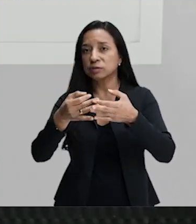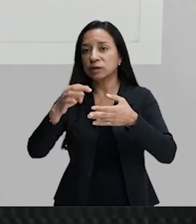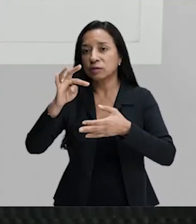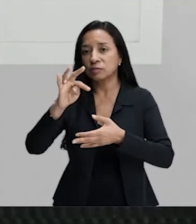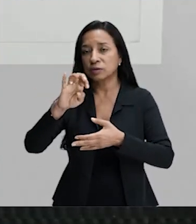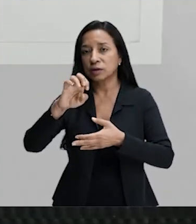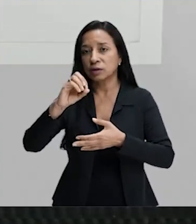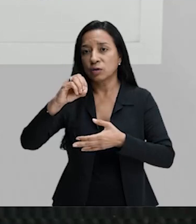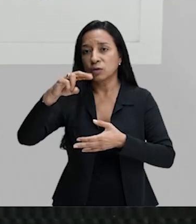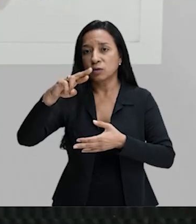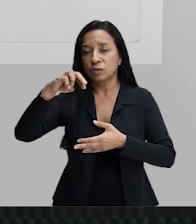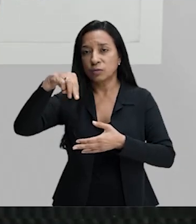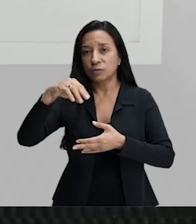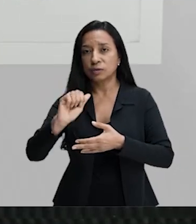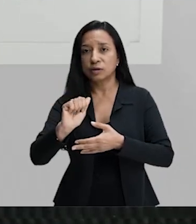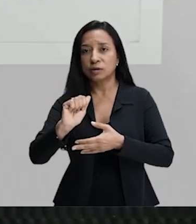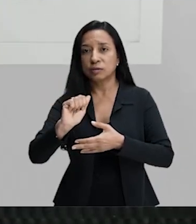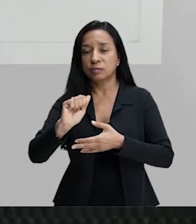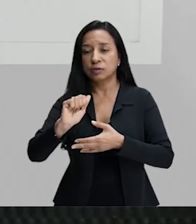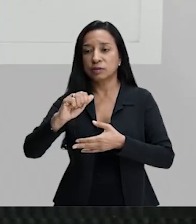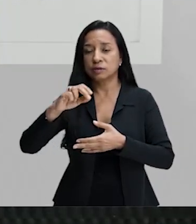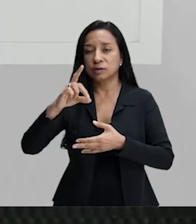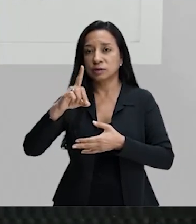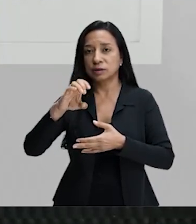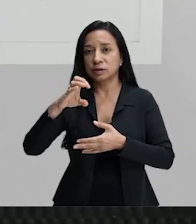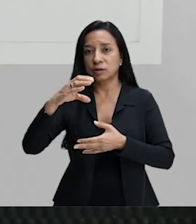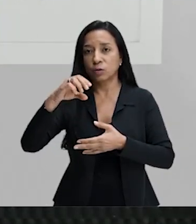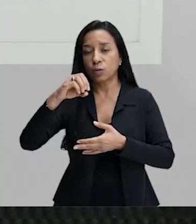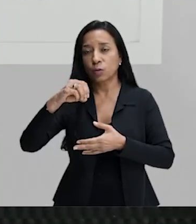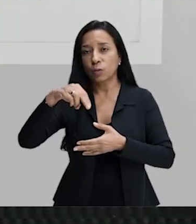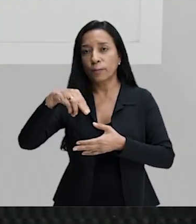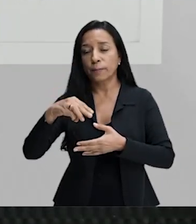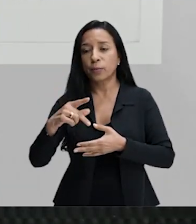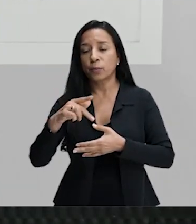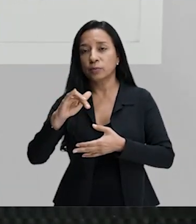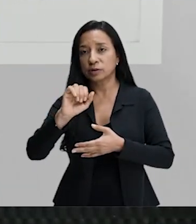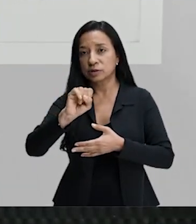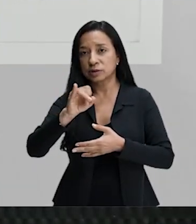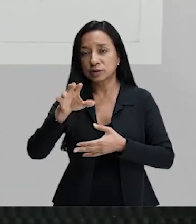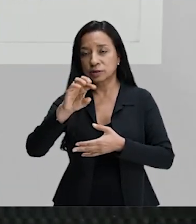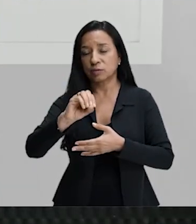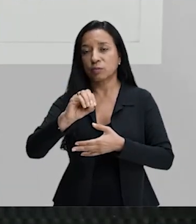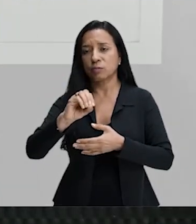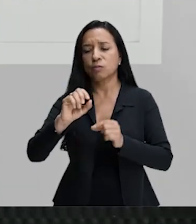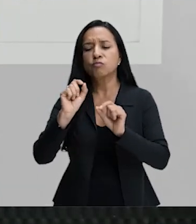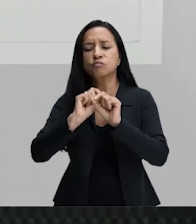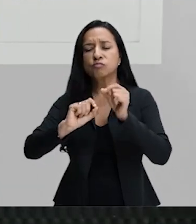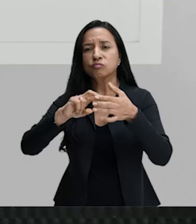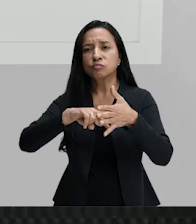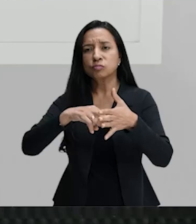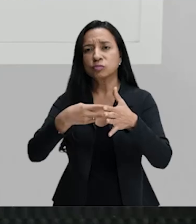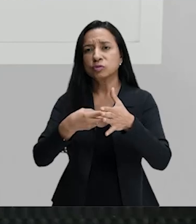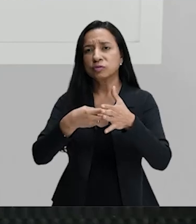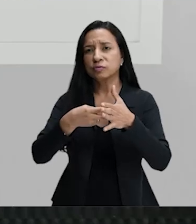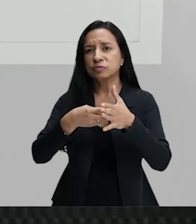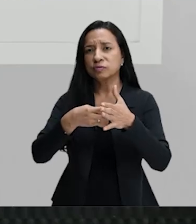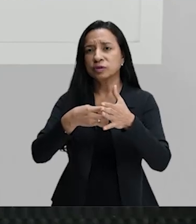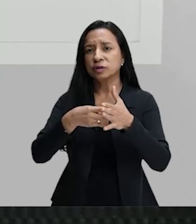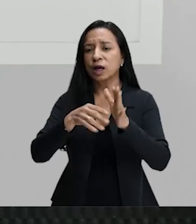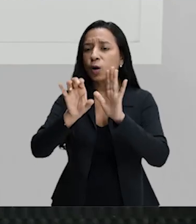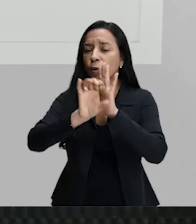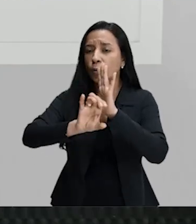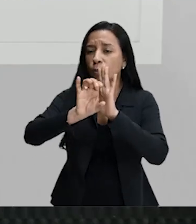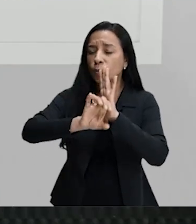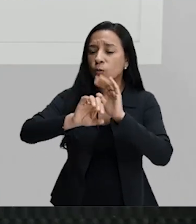Tá? Uma das maneiras de você encontrar o conjunto solução de uma equação, encontrar as raízes, é